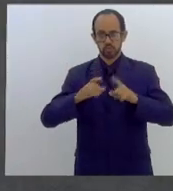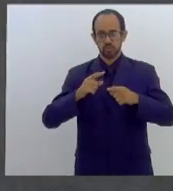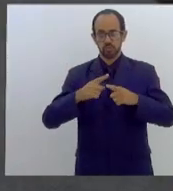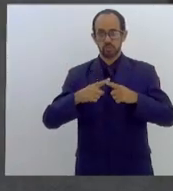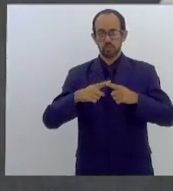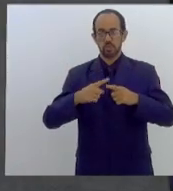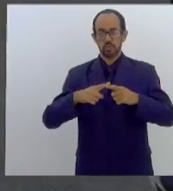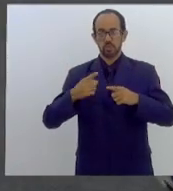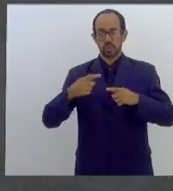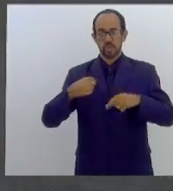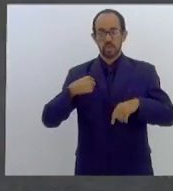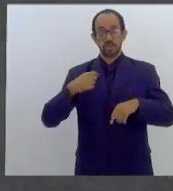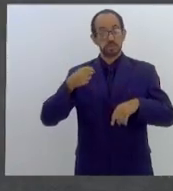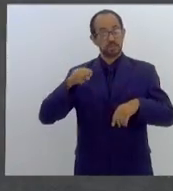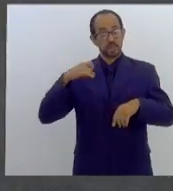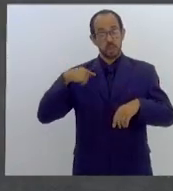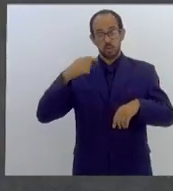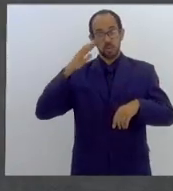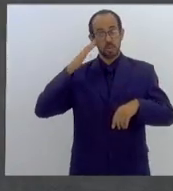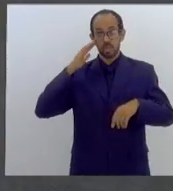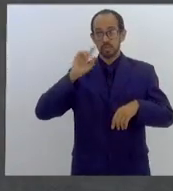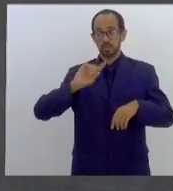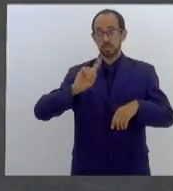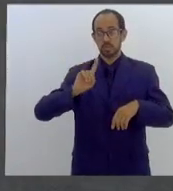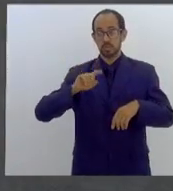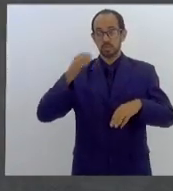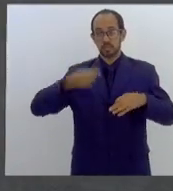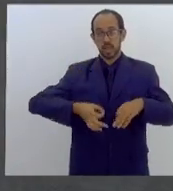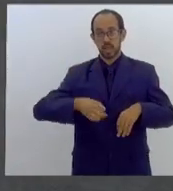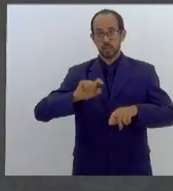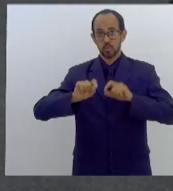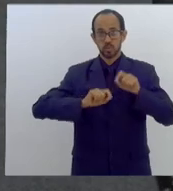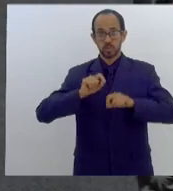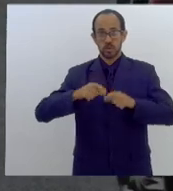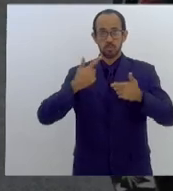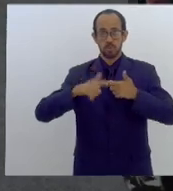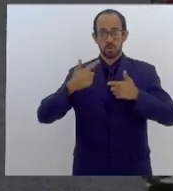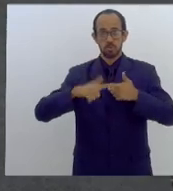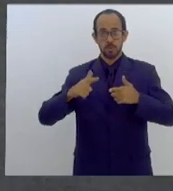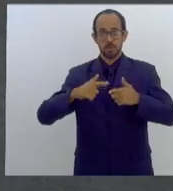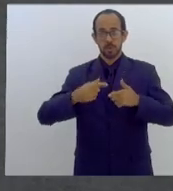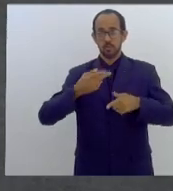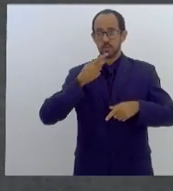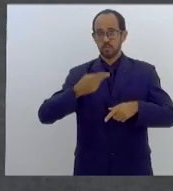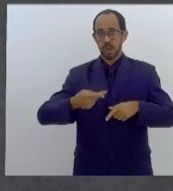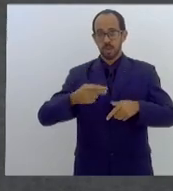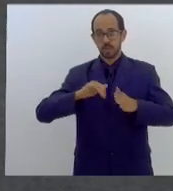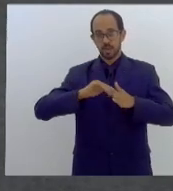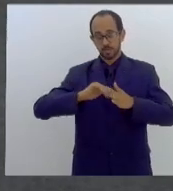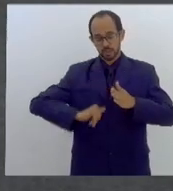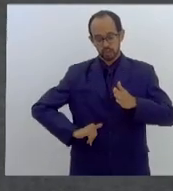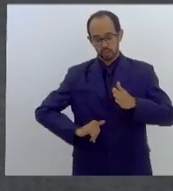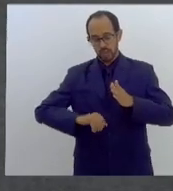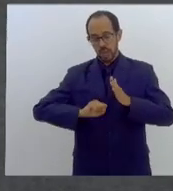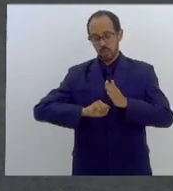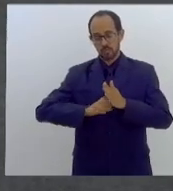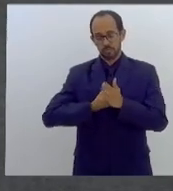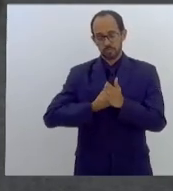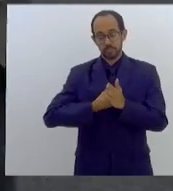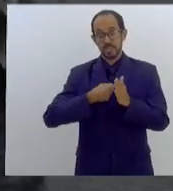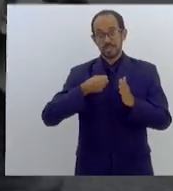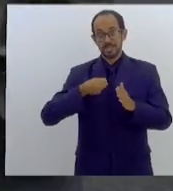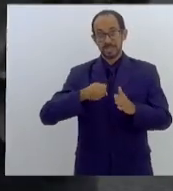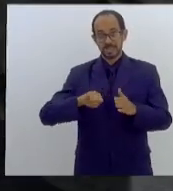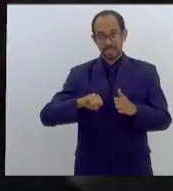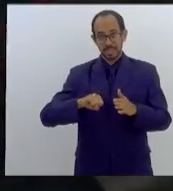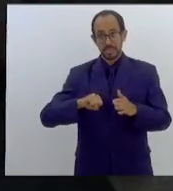eu não tenha entendido certo, a questão foi levantada que era para tirar a obstrução se isso tivesse